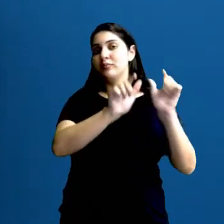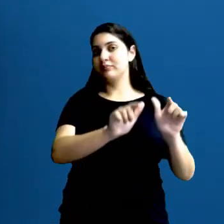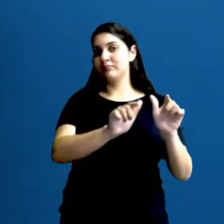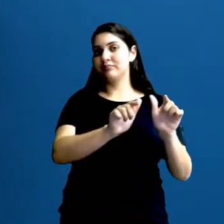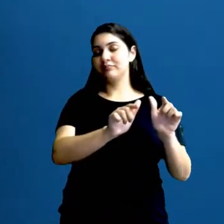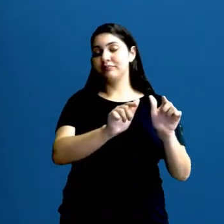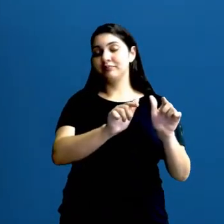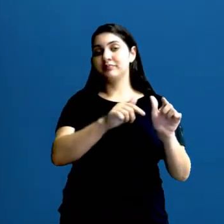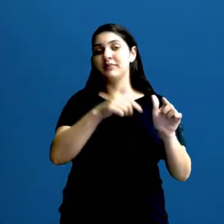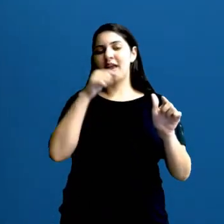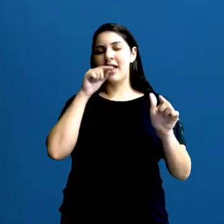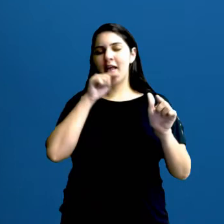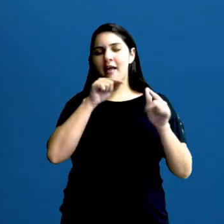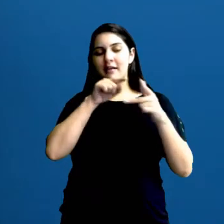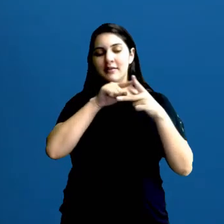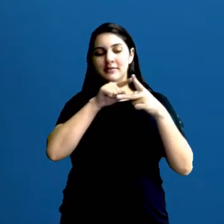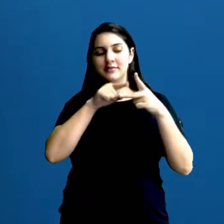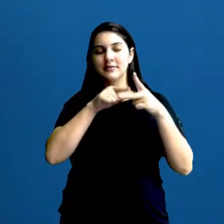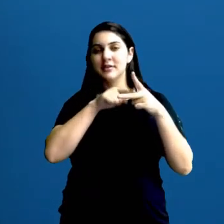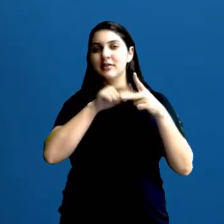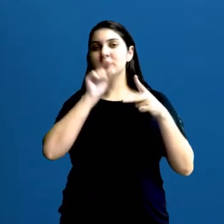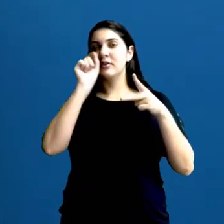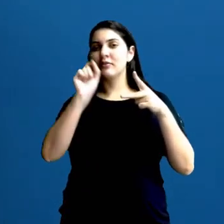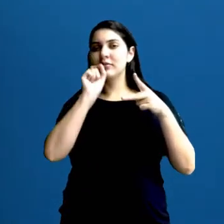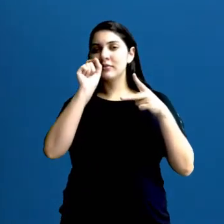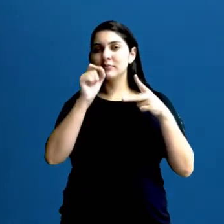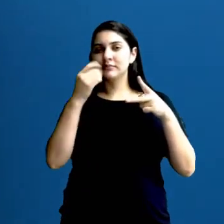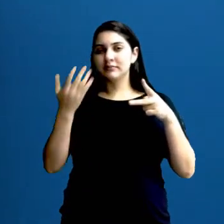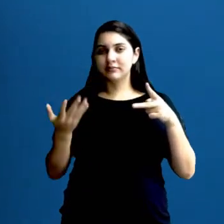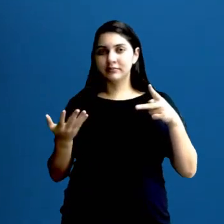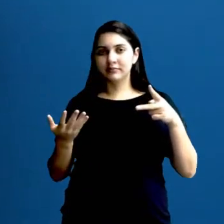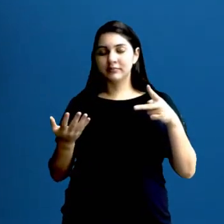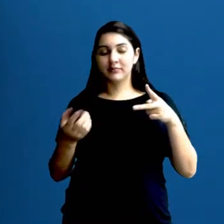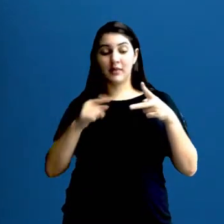certo? Esse ângulo aqui, ó, é um ângulo